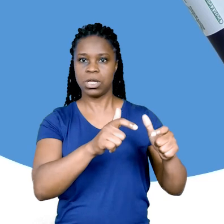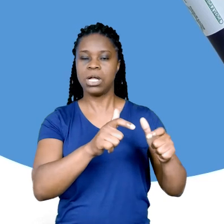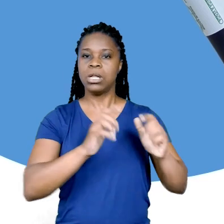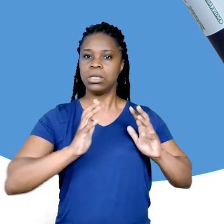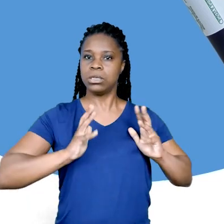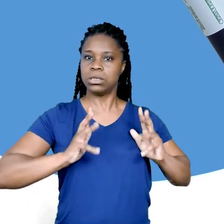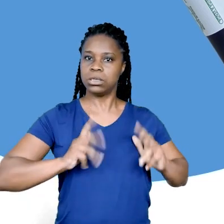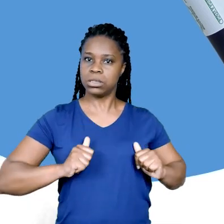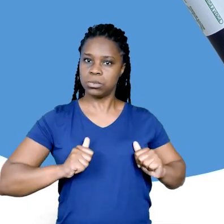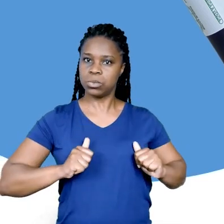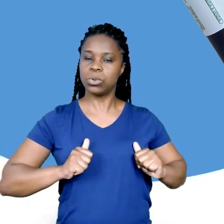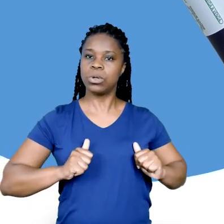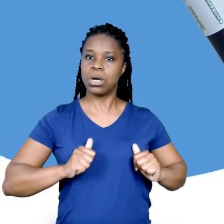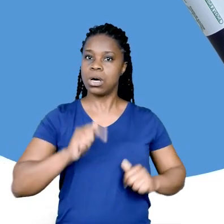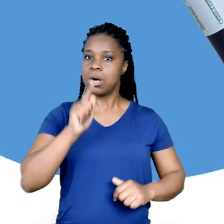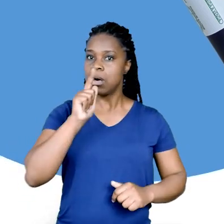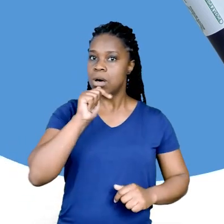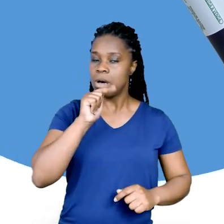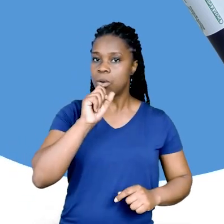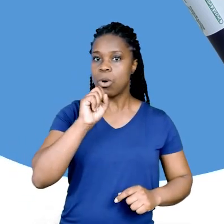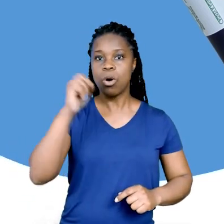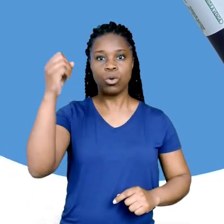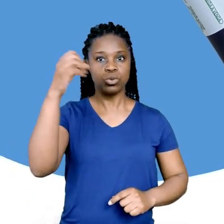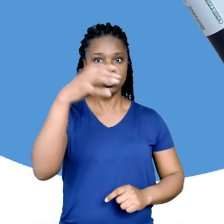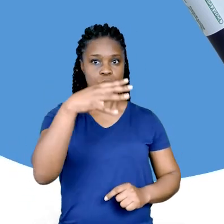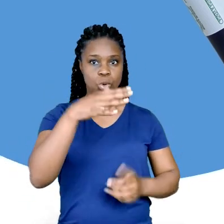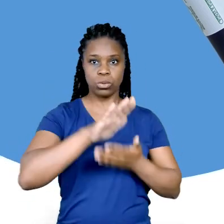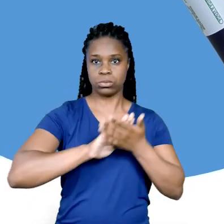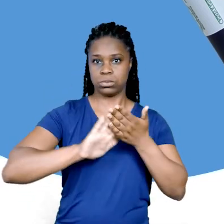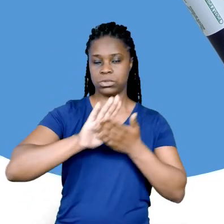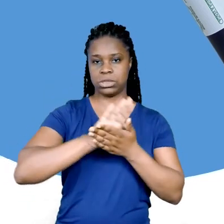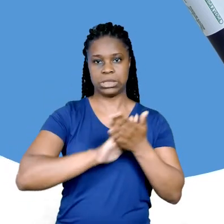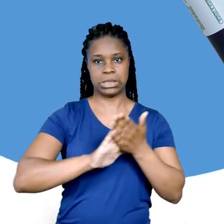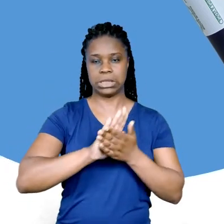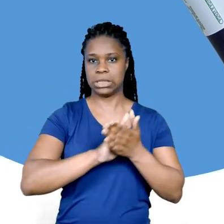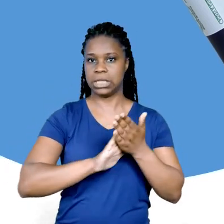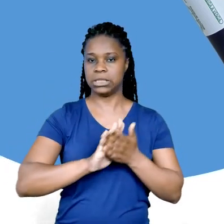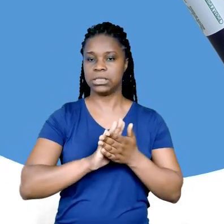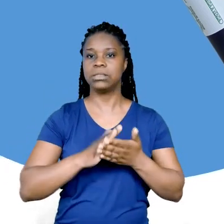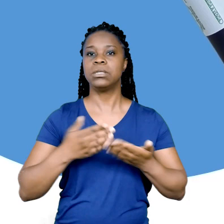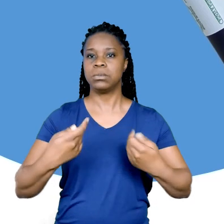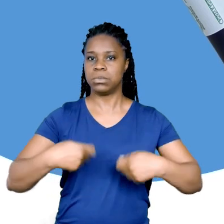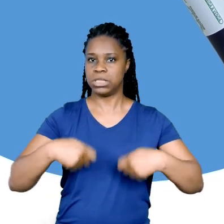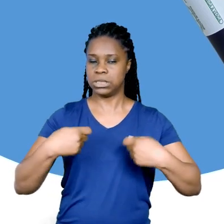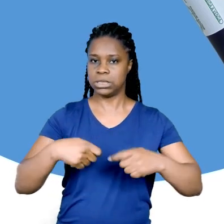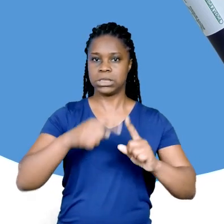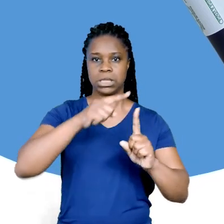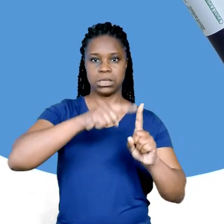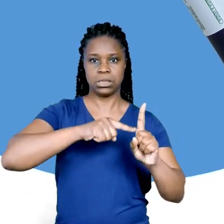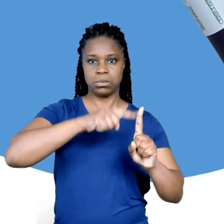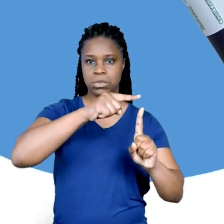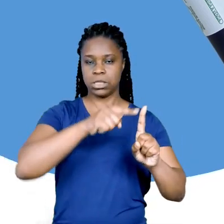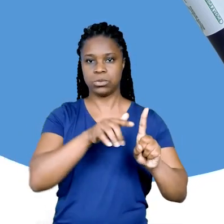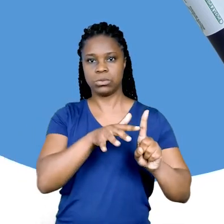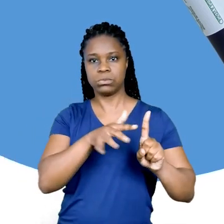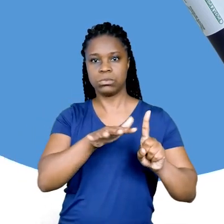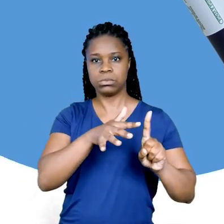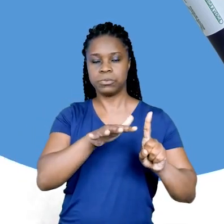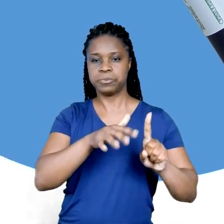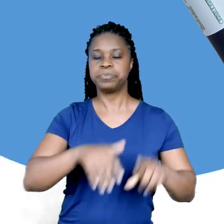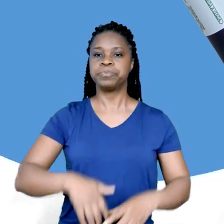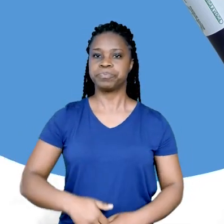local limpo, sem umidade, sem incidência direta da luz solar e com temperatura